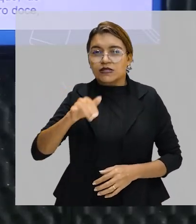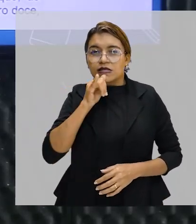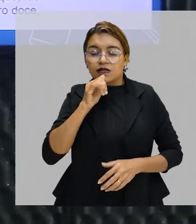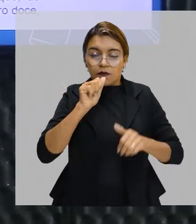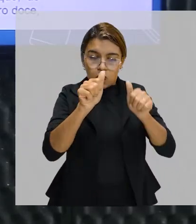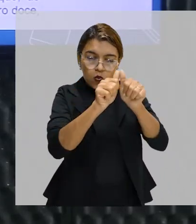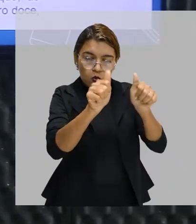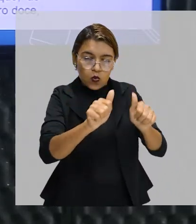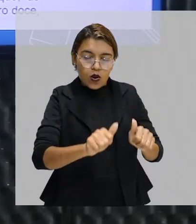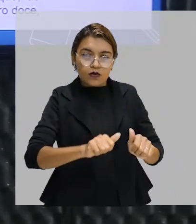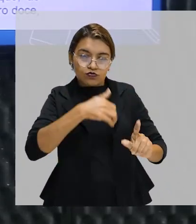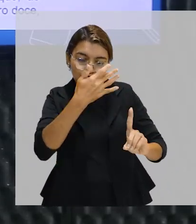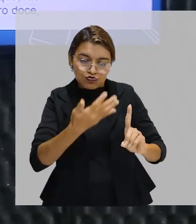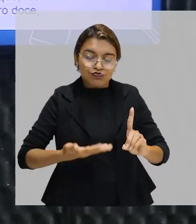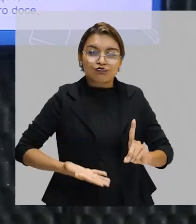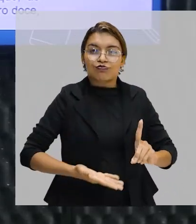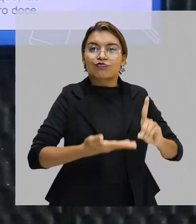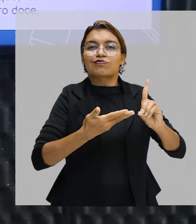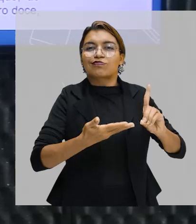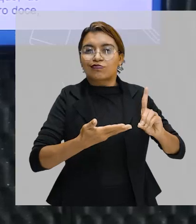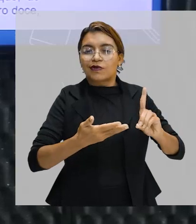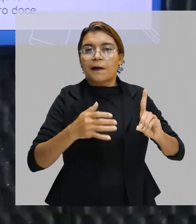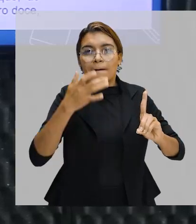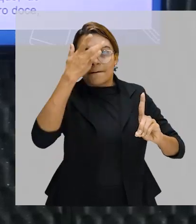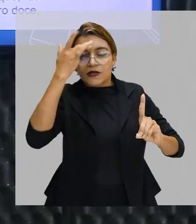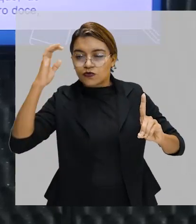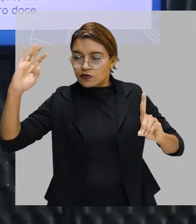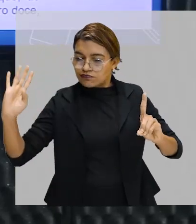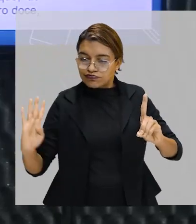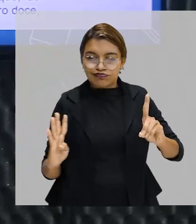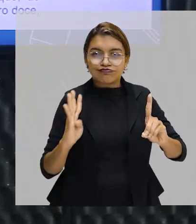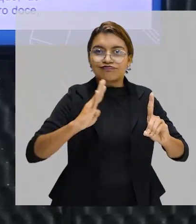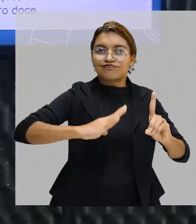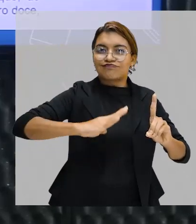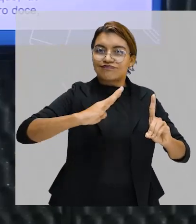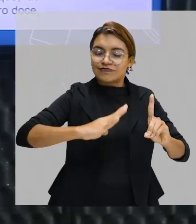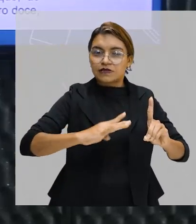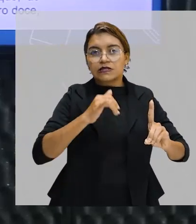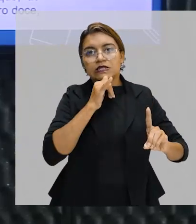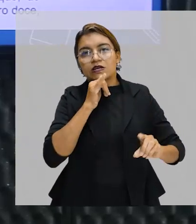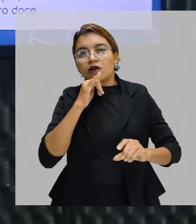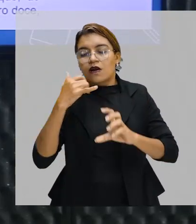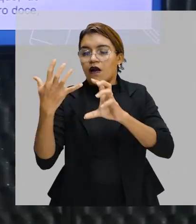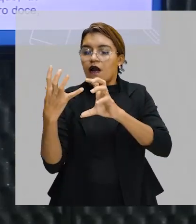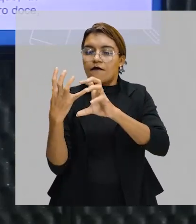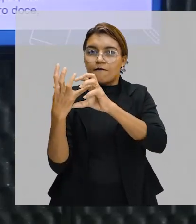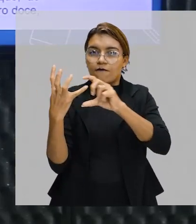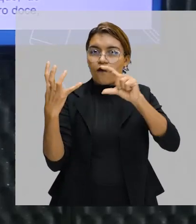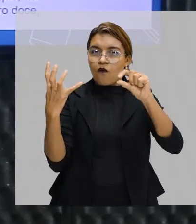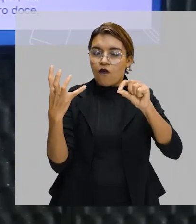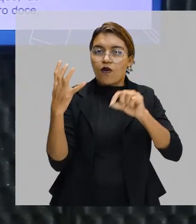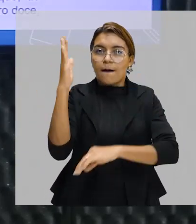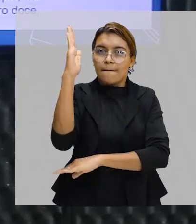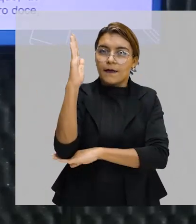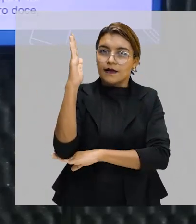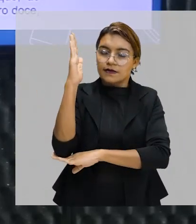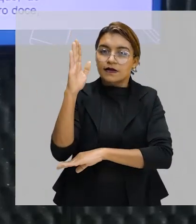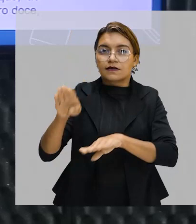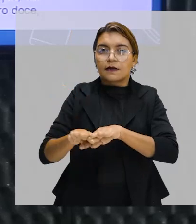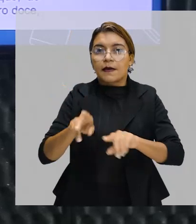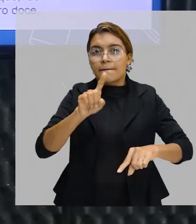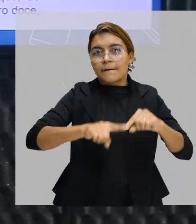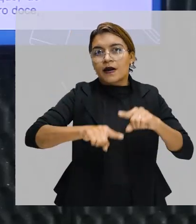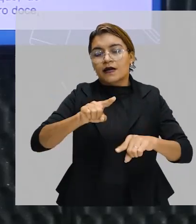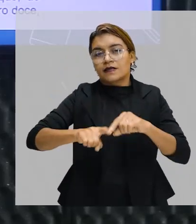eram homenageados pelos seus adoradores por meio de folhas, madeiras e materiais de